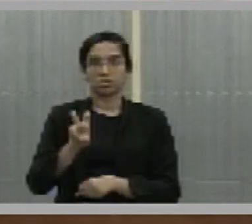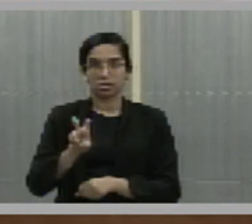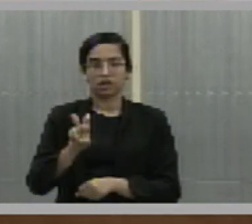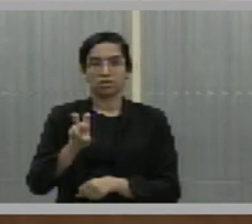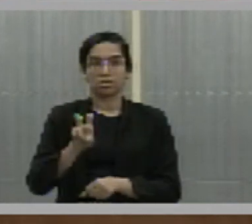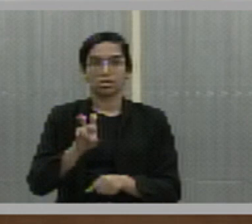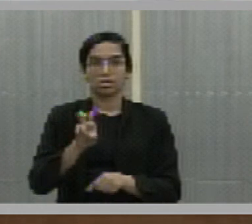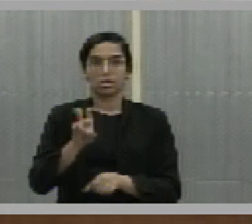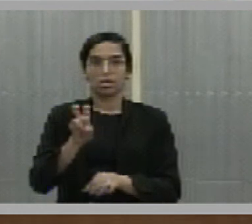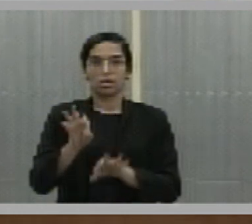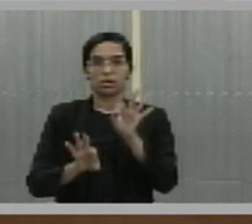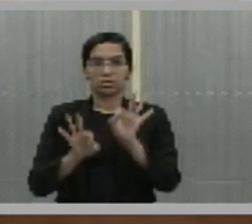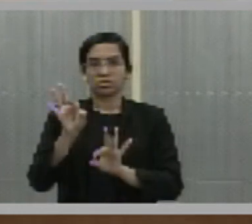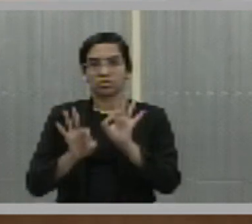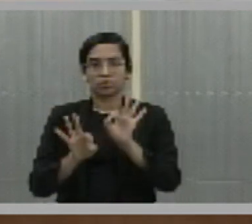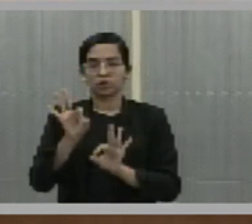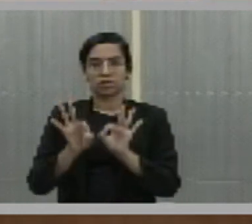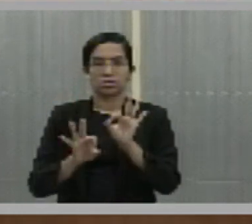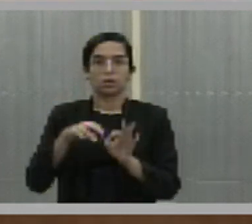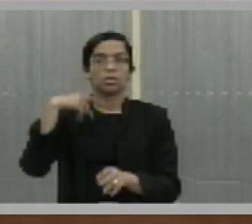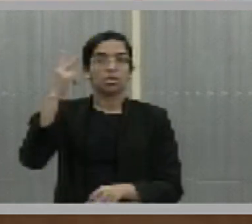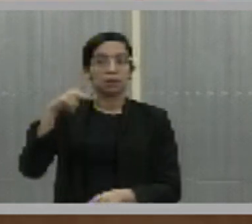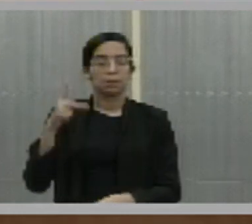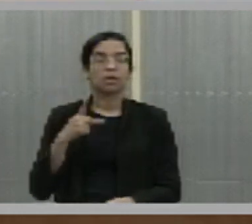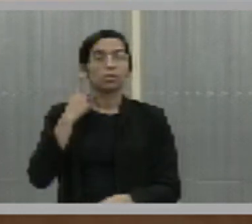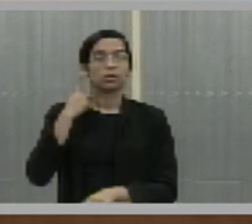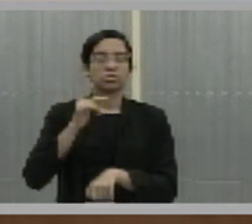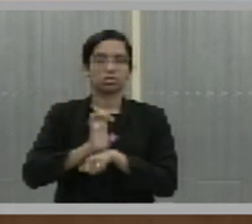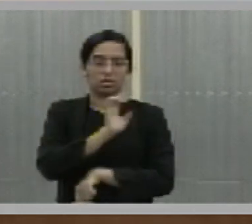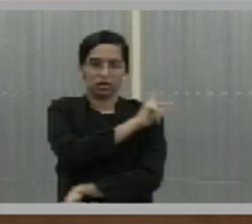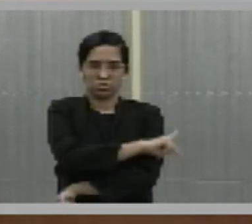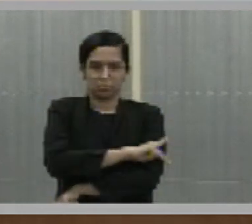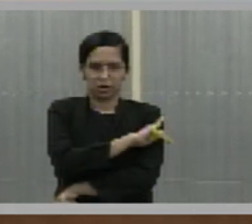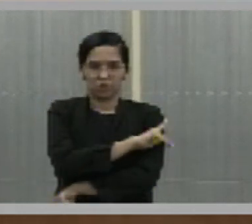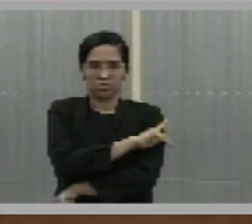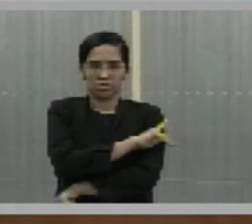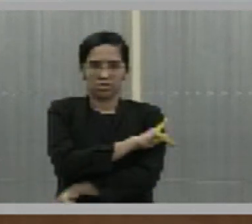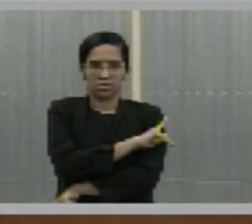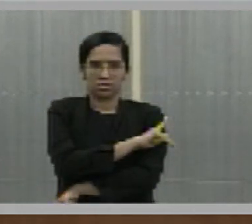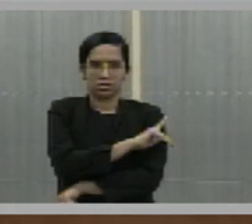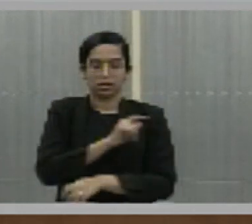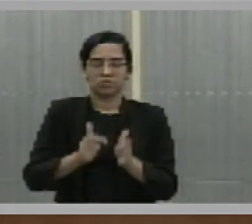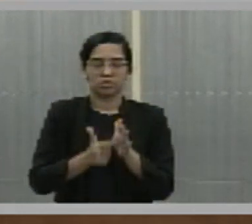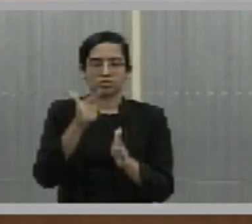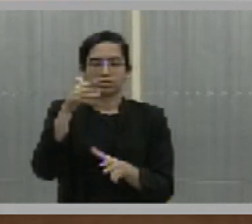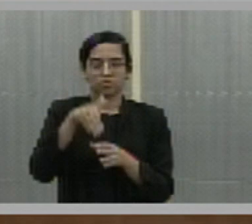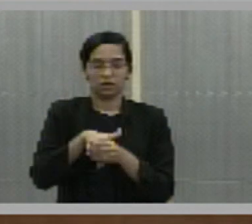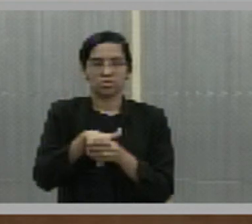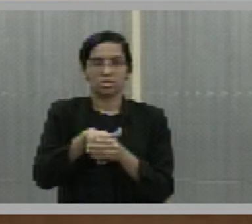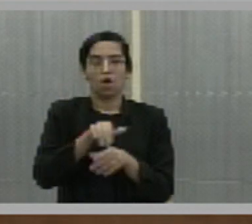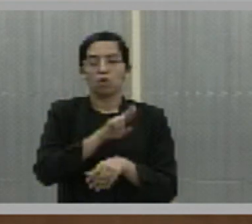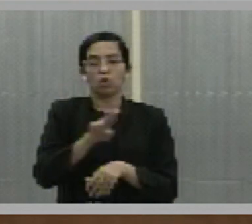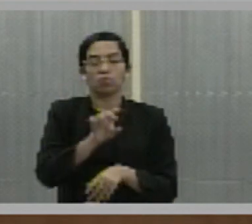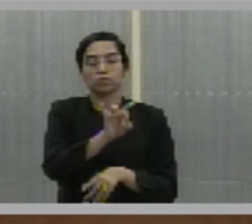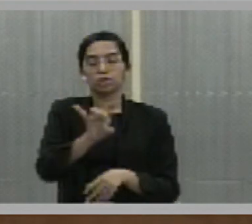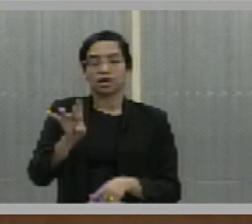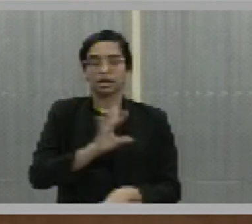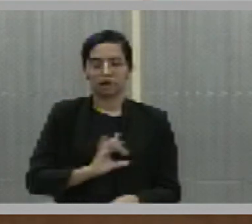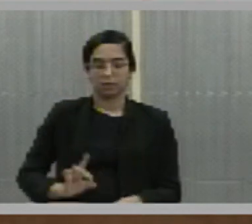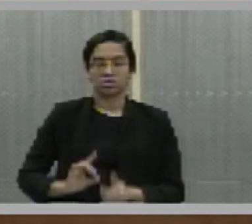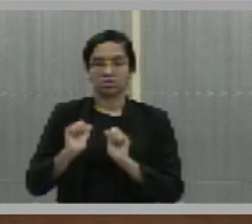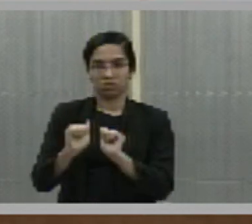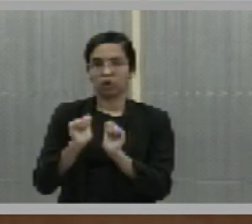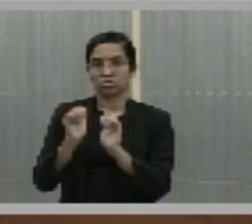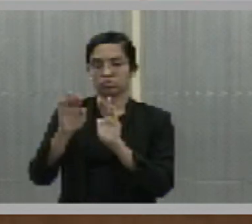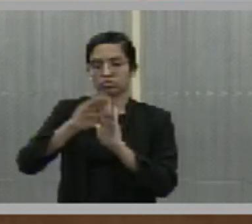da Procuradoria-Geral do Estado. Segunda votação. Votação nominal. Solicito ao deputado Fábio Novo